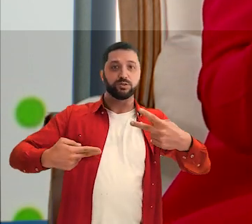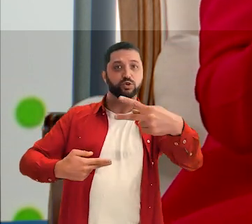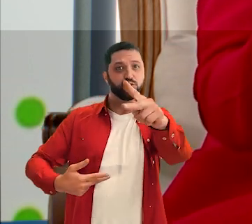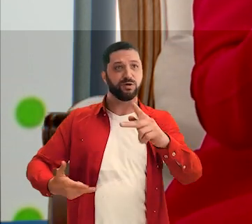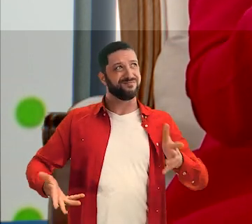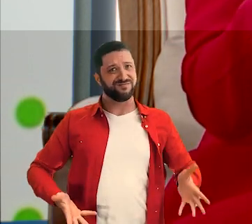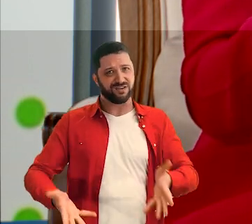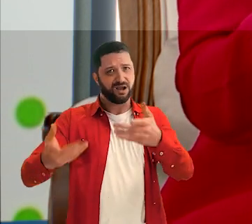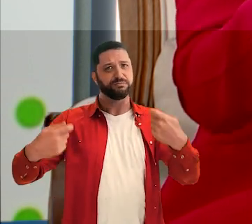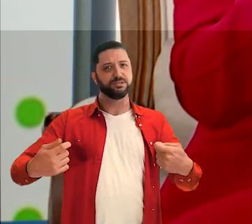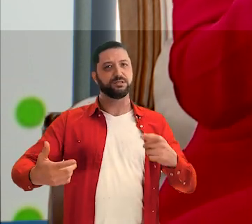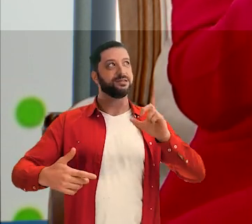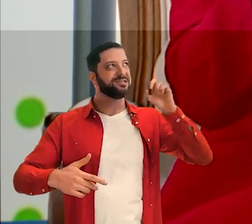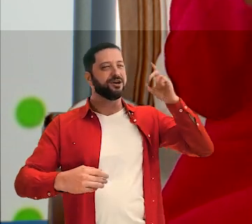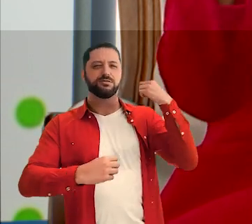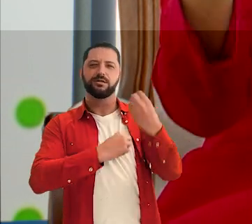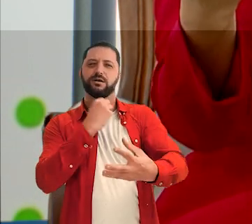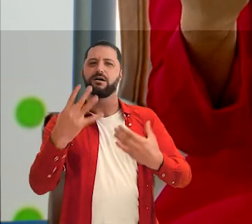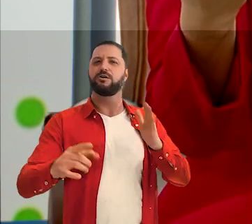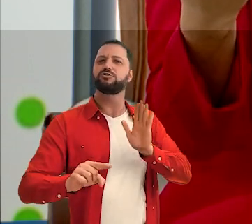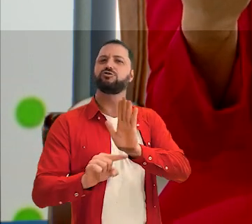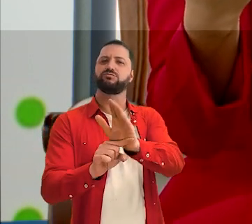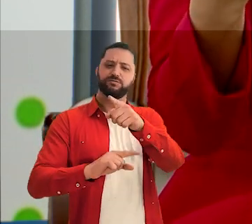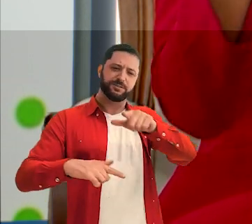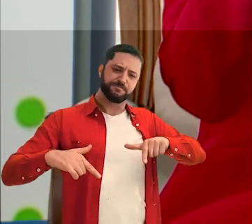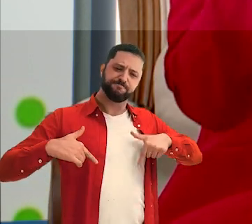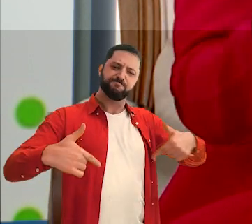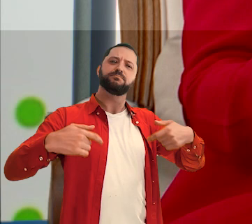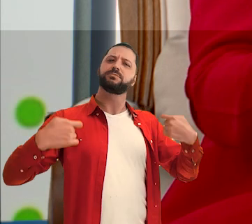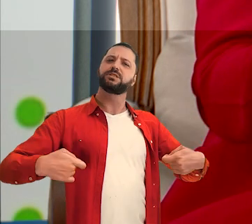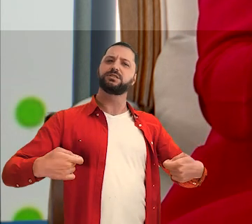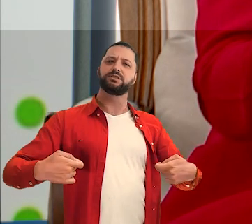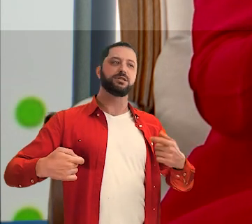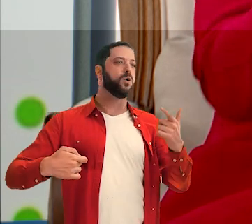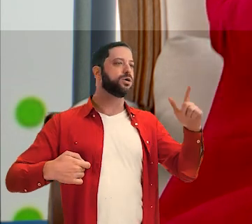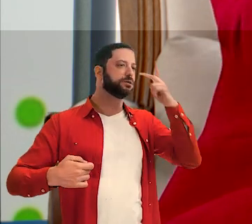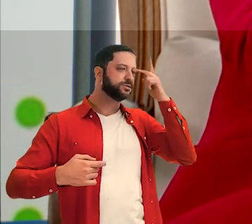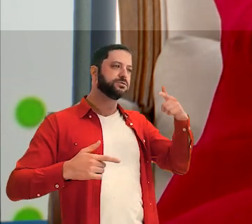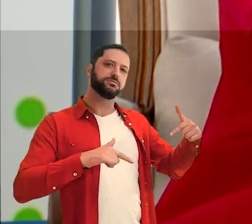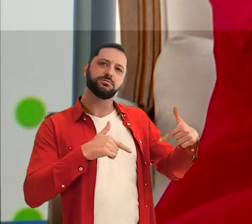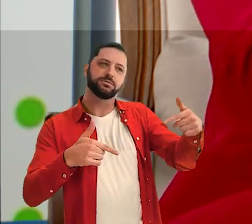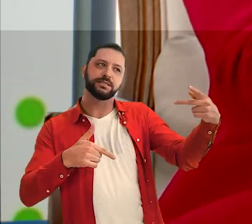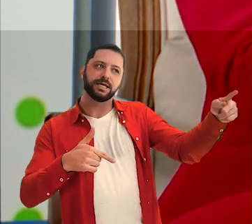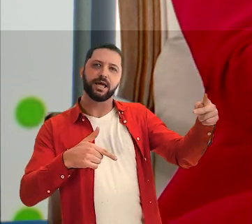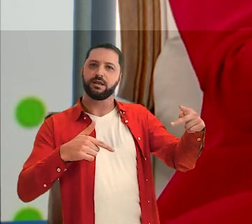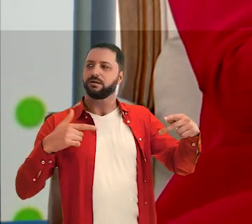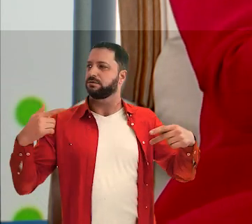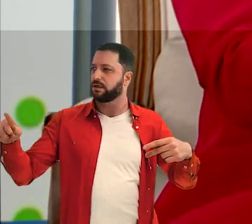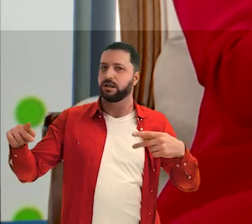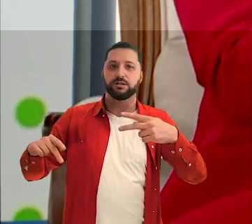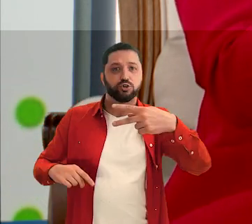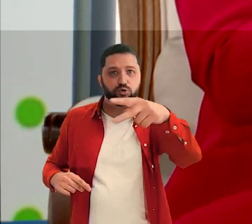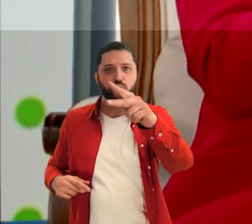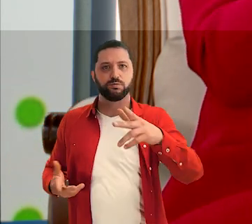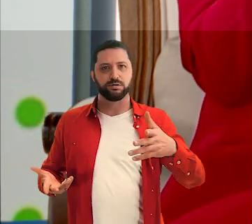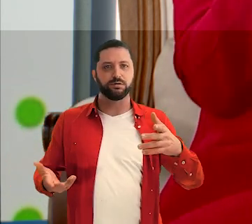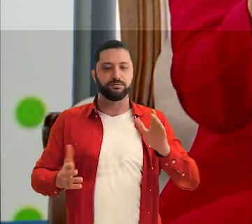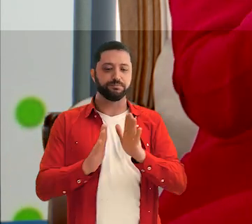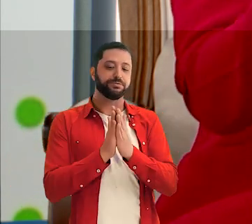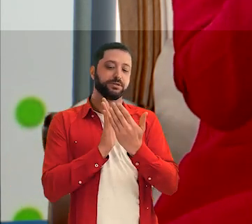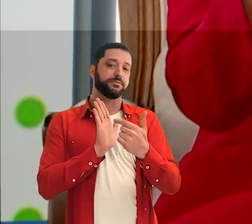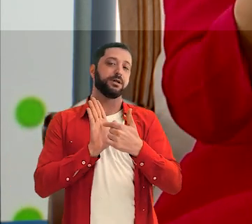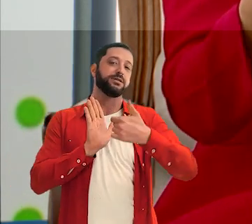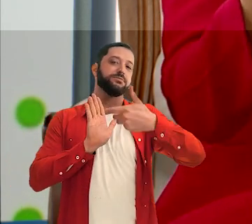posicionar diante daquilo que é seu, porque Deus vai fazer a parte dele, você vai ter que fazer a sua e o outro vai fazer a parte do outro. Então, a Bíblia